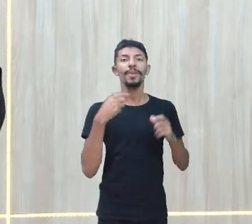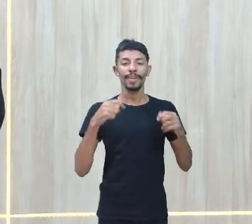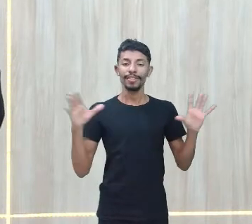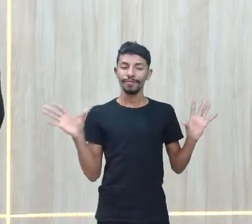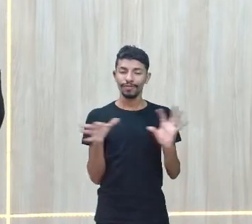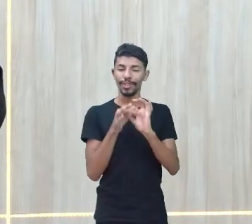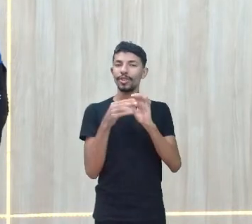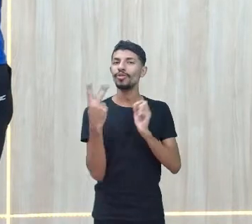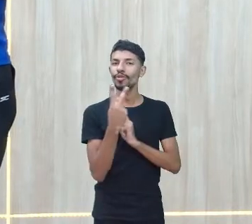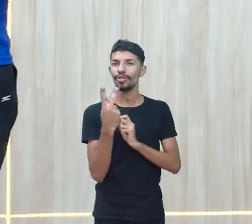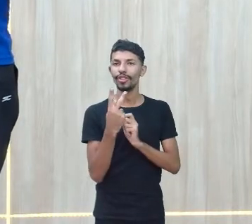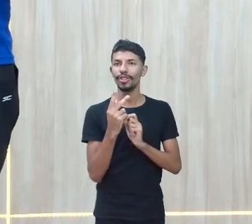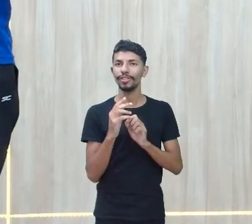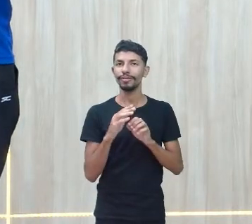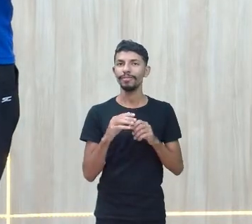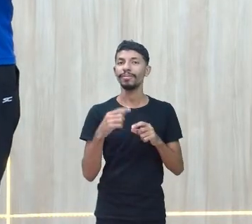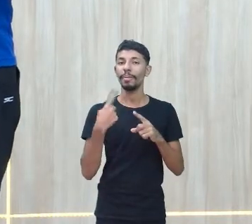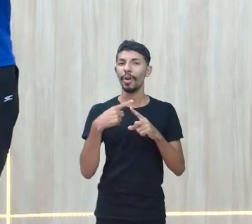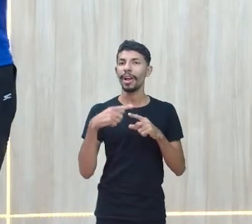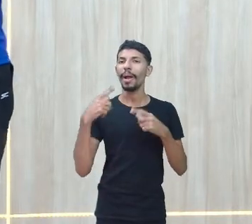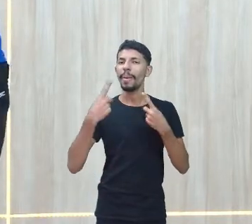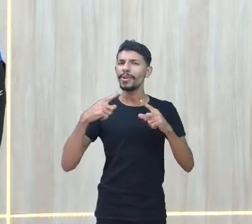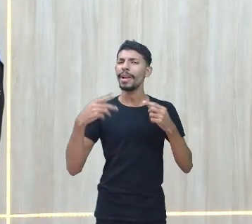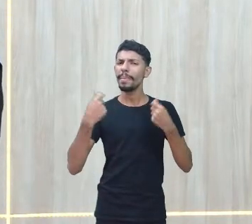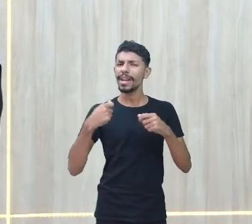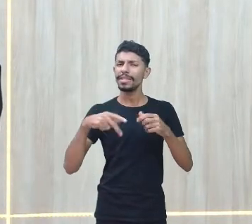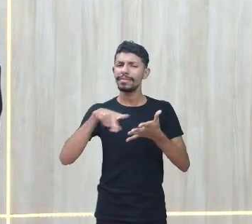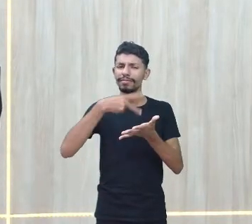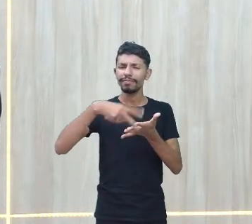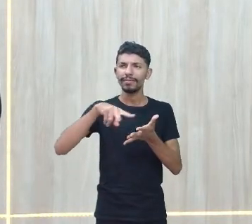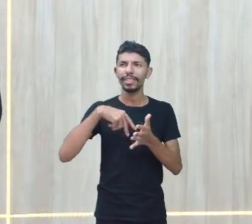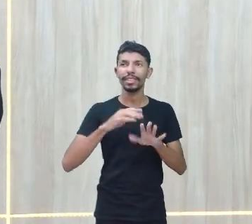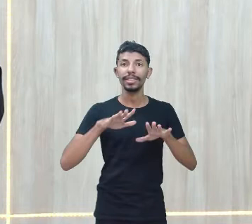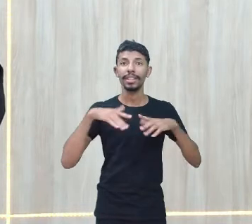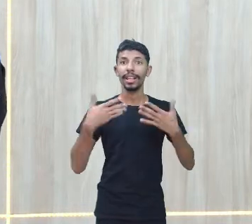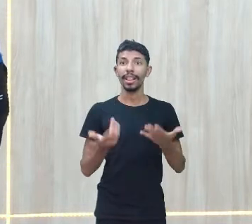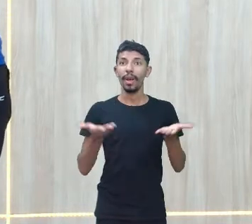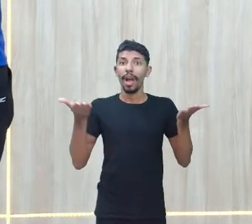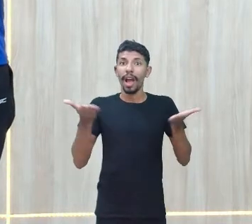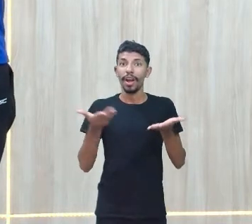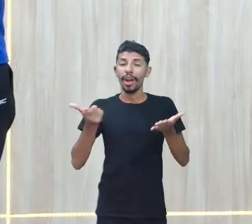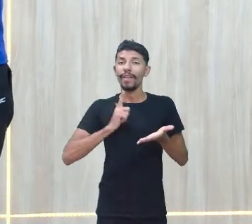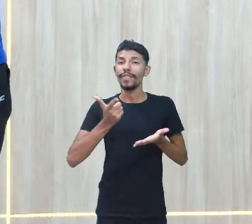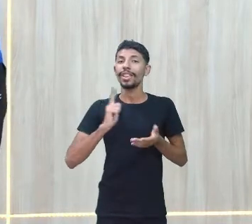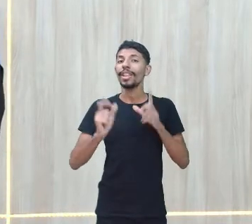eu vou ter uma participação de